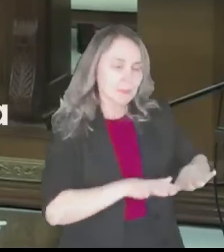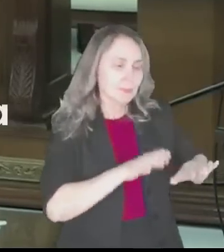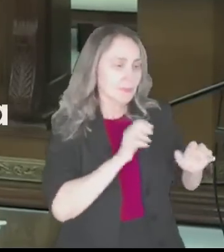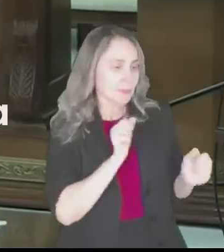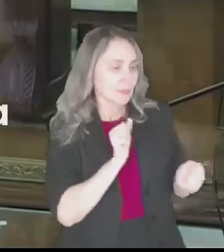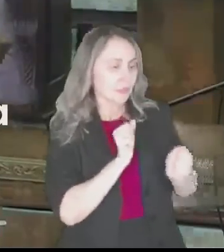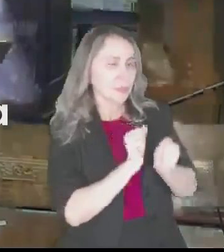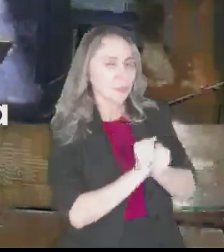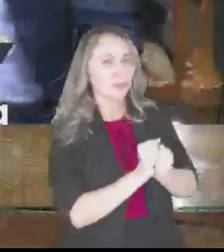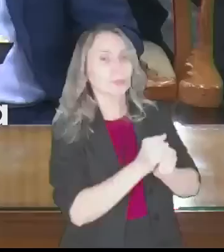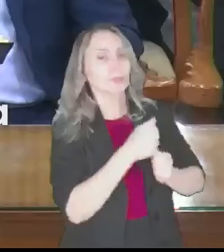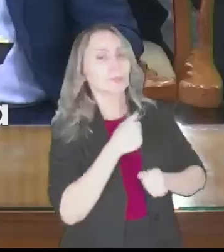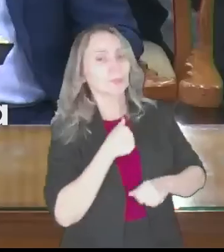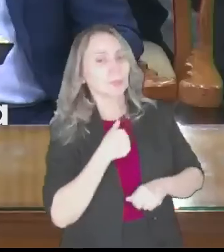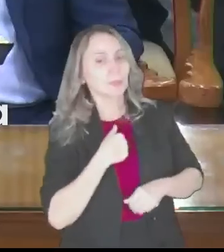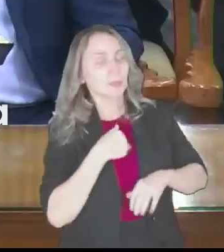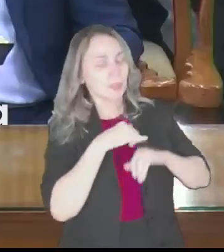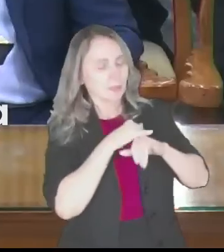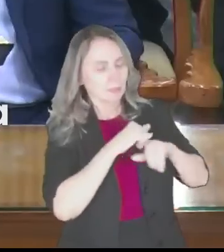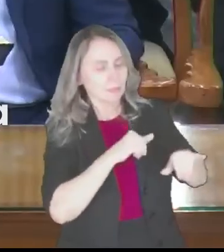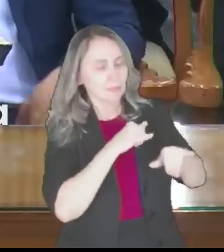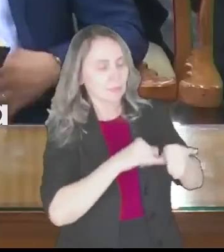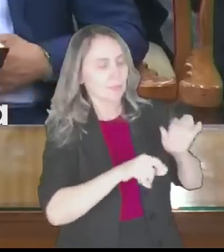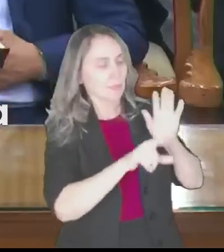ti te diga